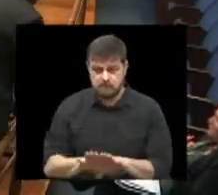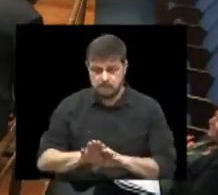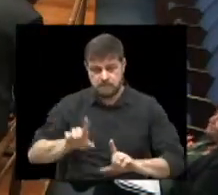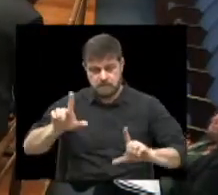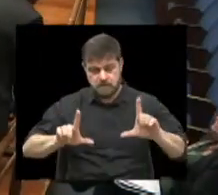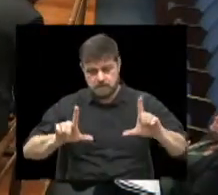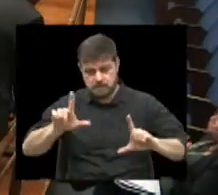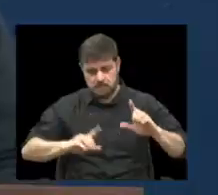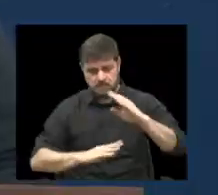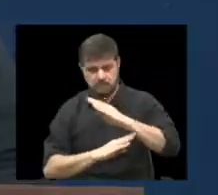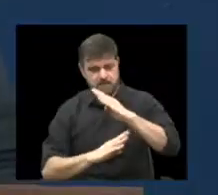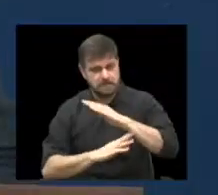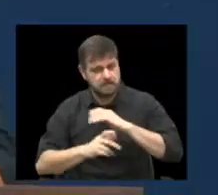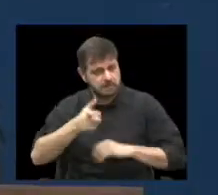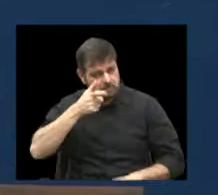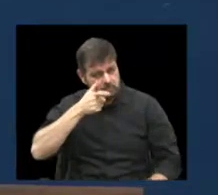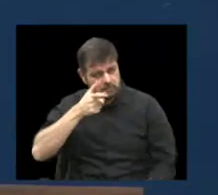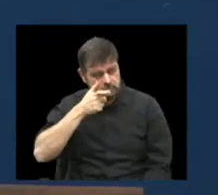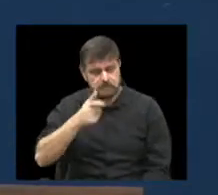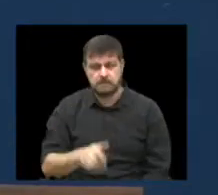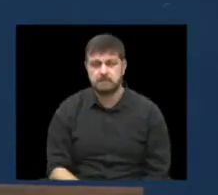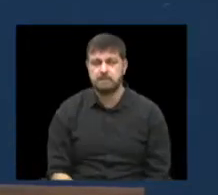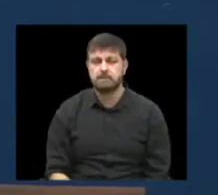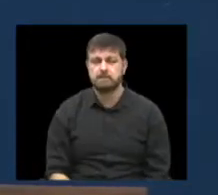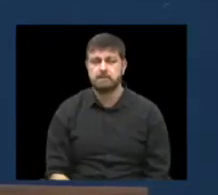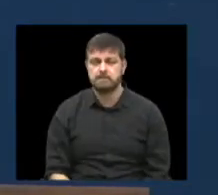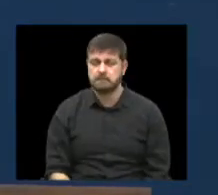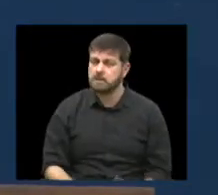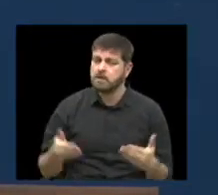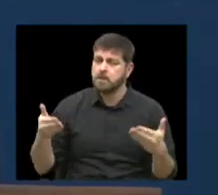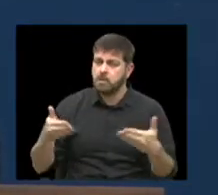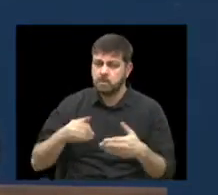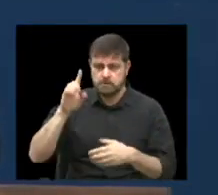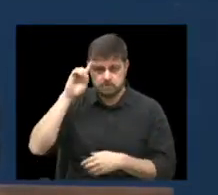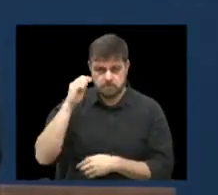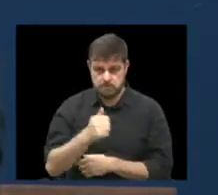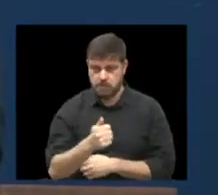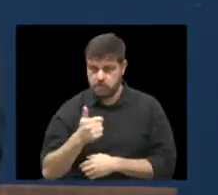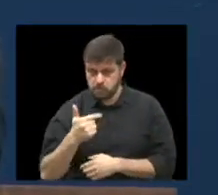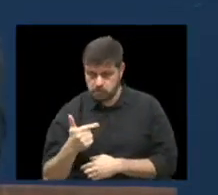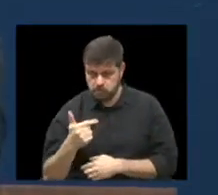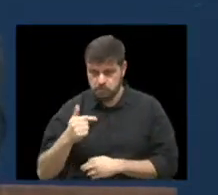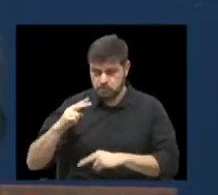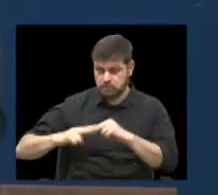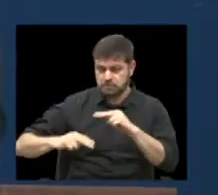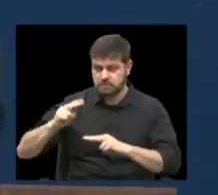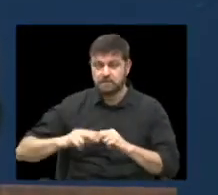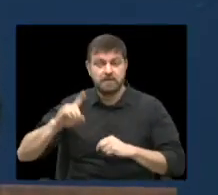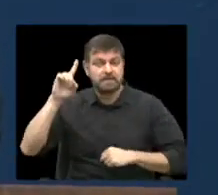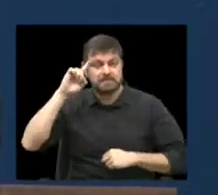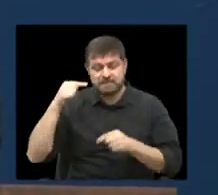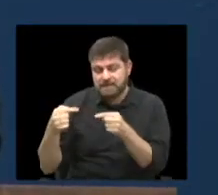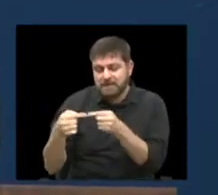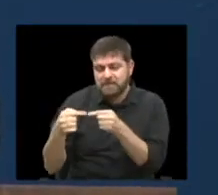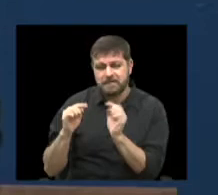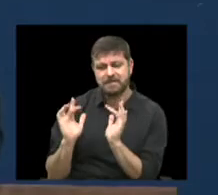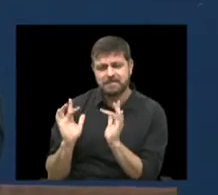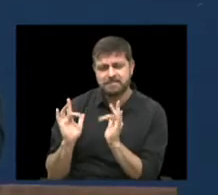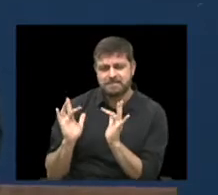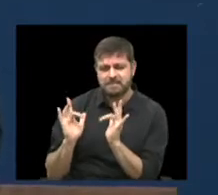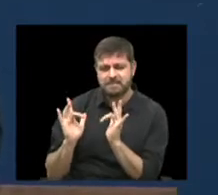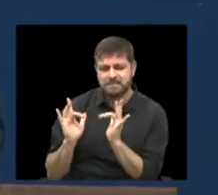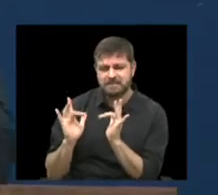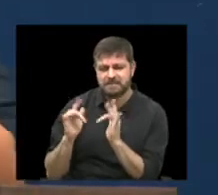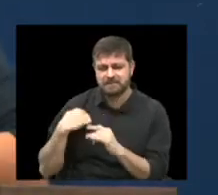que nos assiste pela TV Câmara. Hoje, dia 12 de junho Dia dos Namorados, e nós vemos